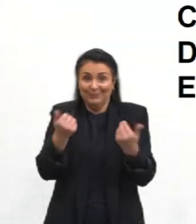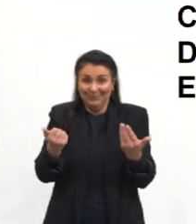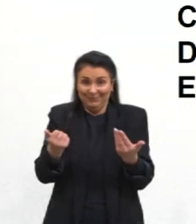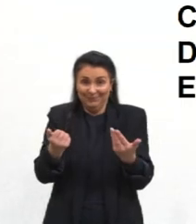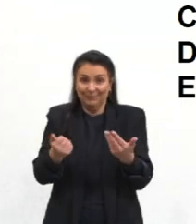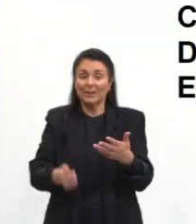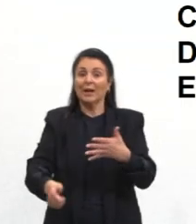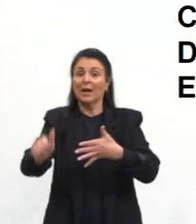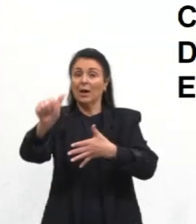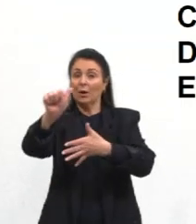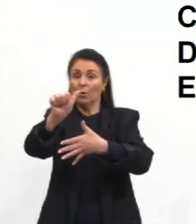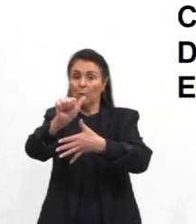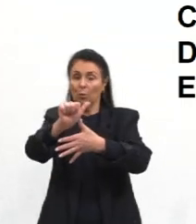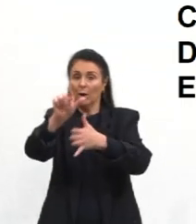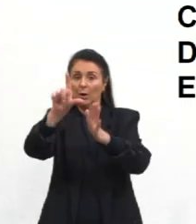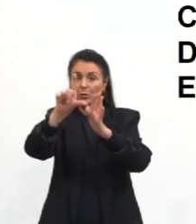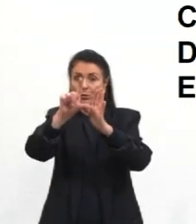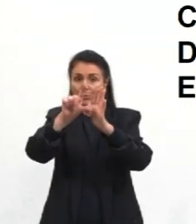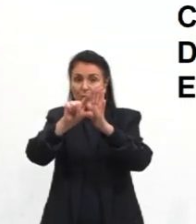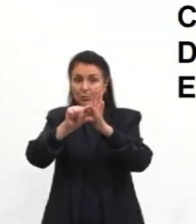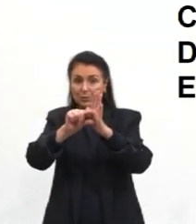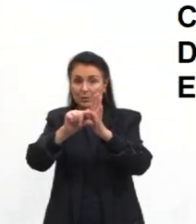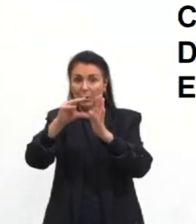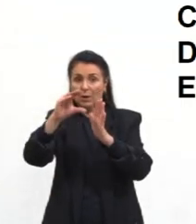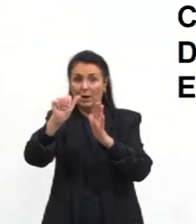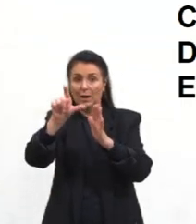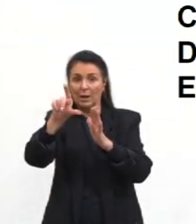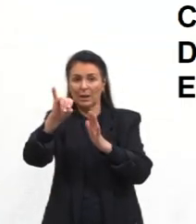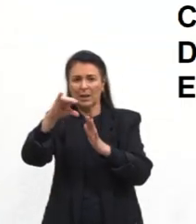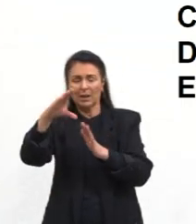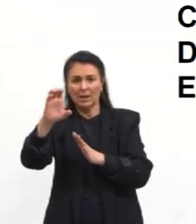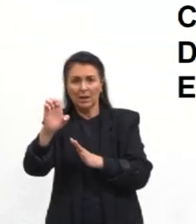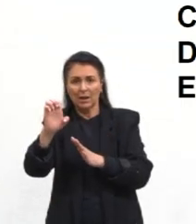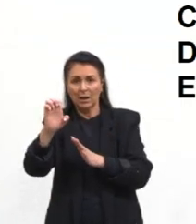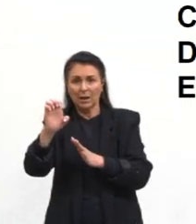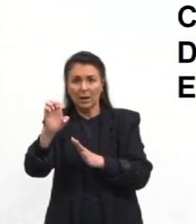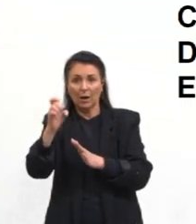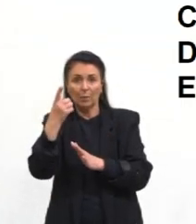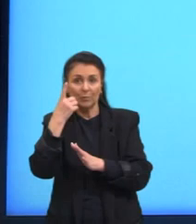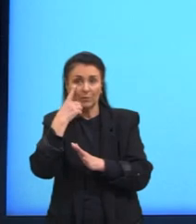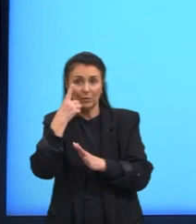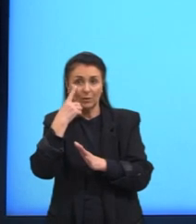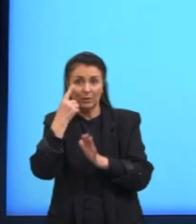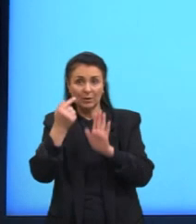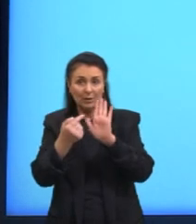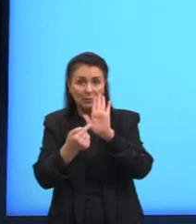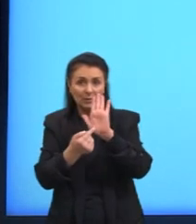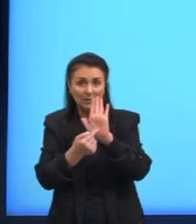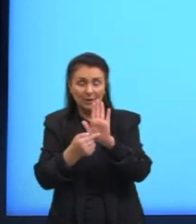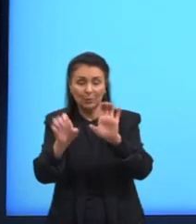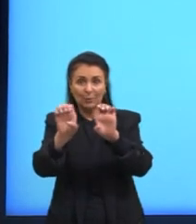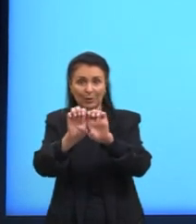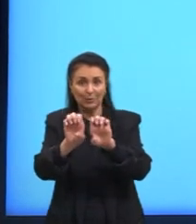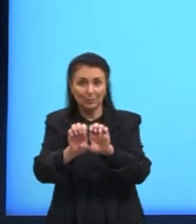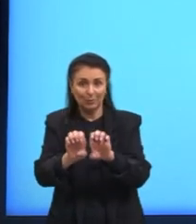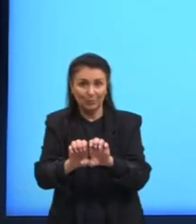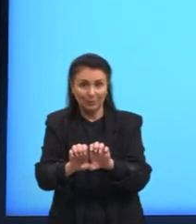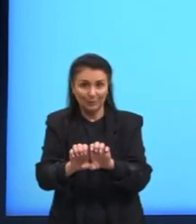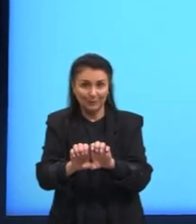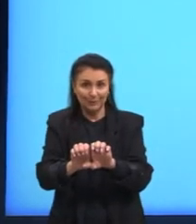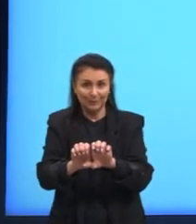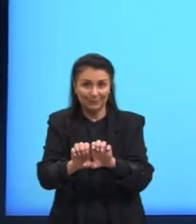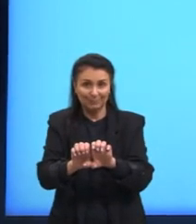a diminuição do Cálice gente cálice essa parte aqui ó essa estrutura aqui